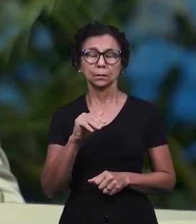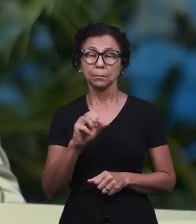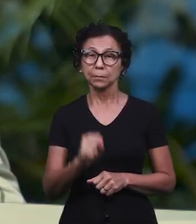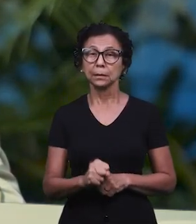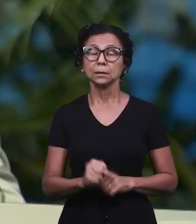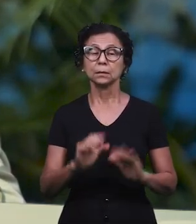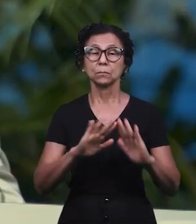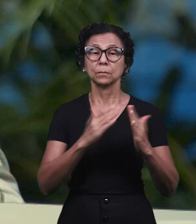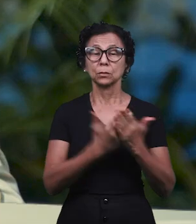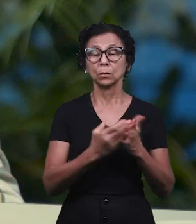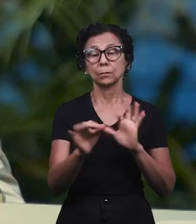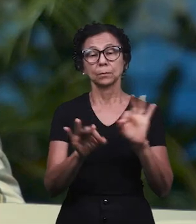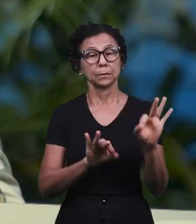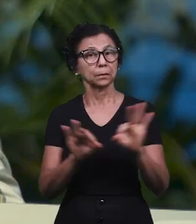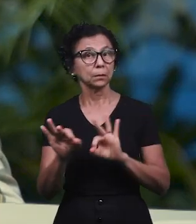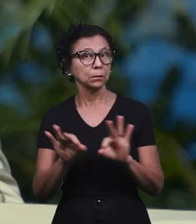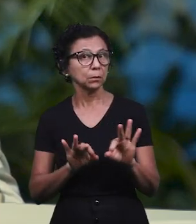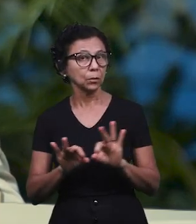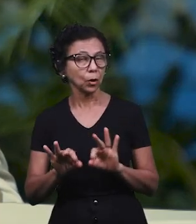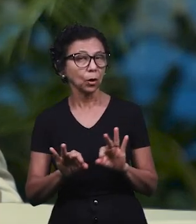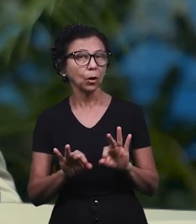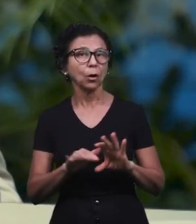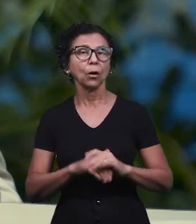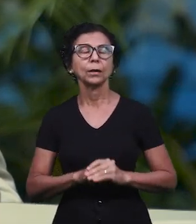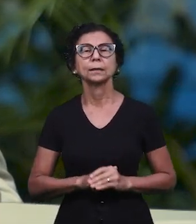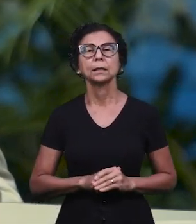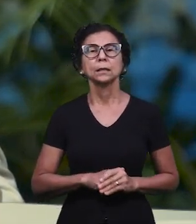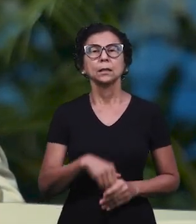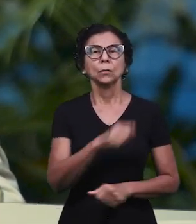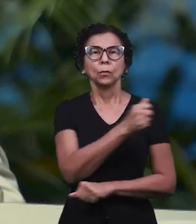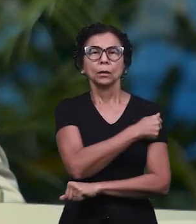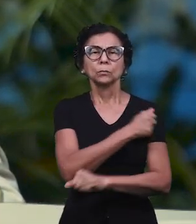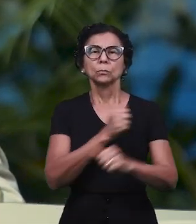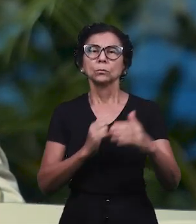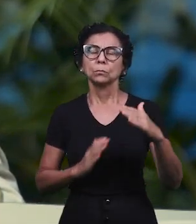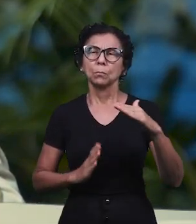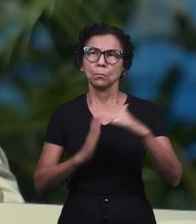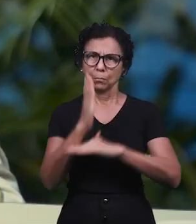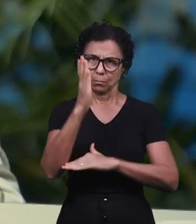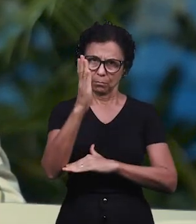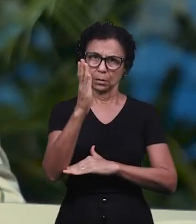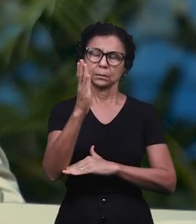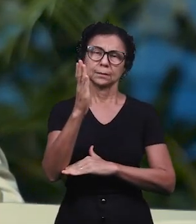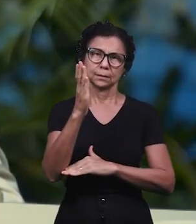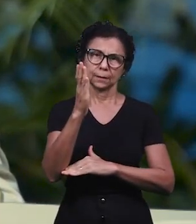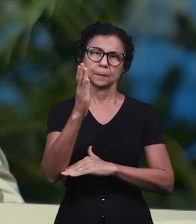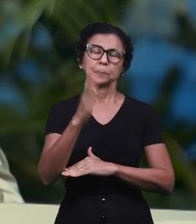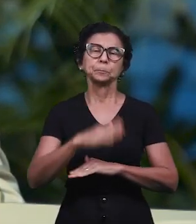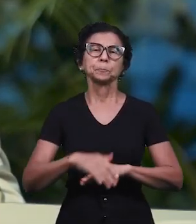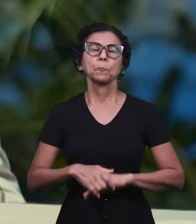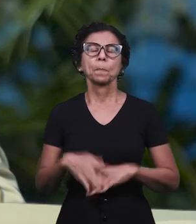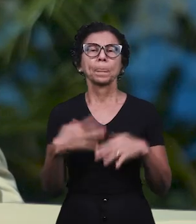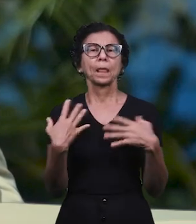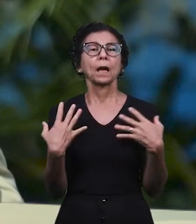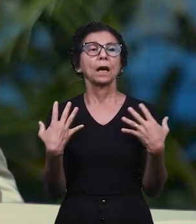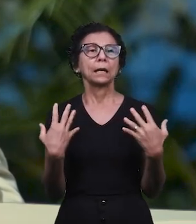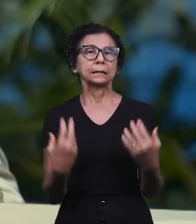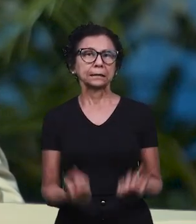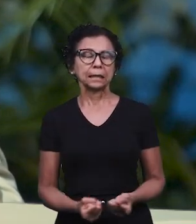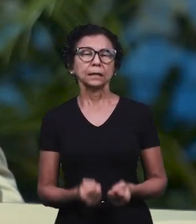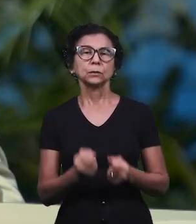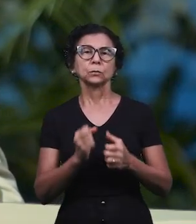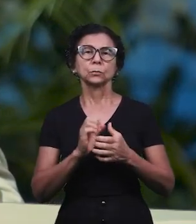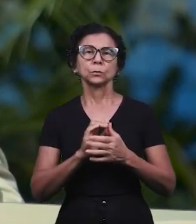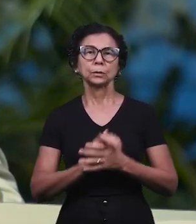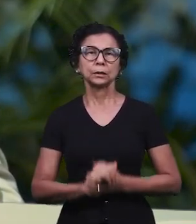preparatória. E essa escola preparatória, para aqueles que são aprovados, eles admitem que o